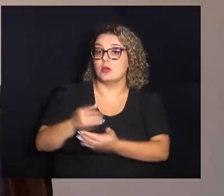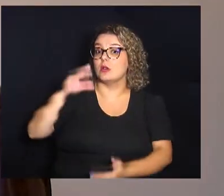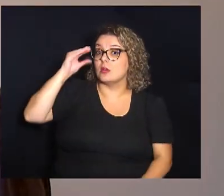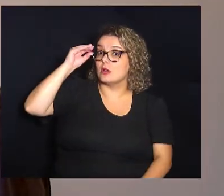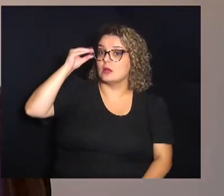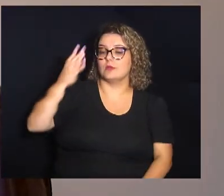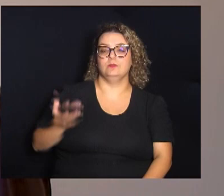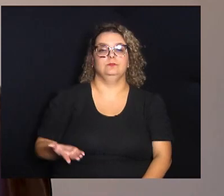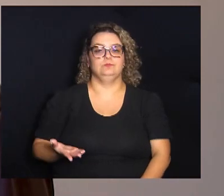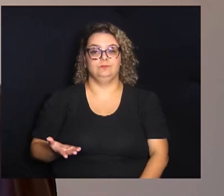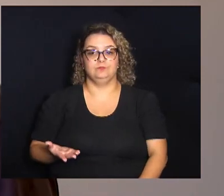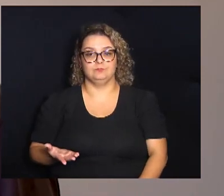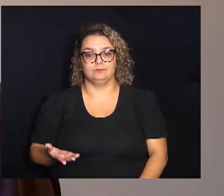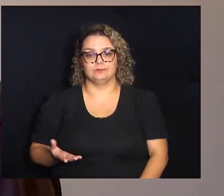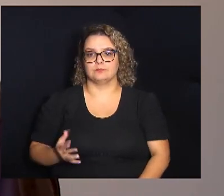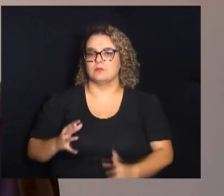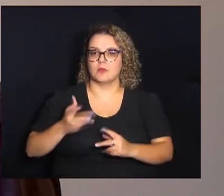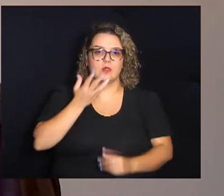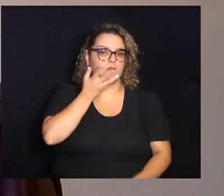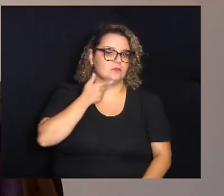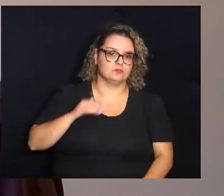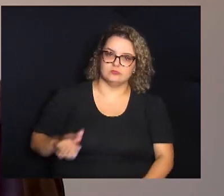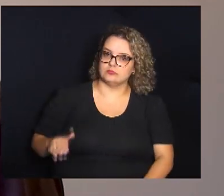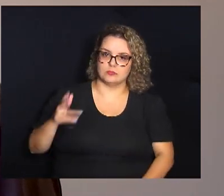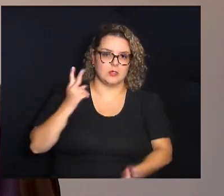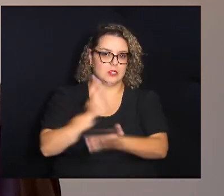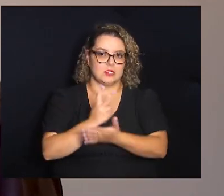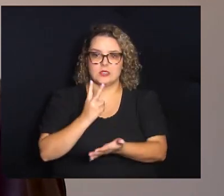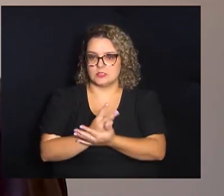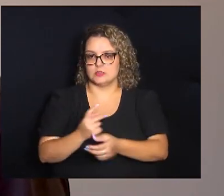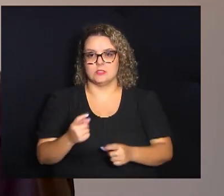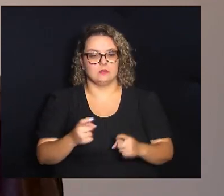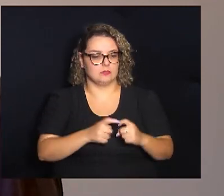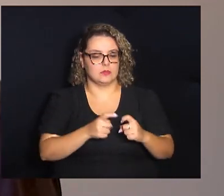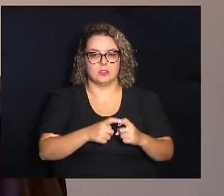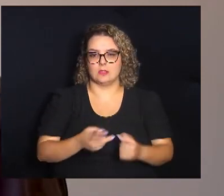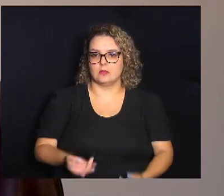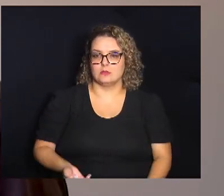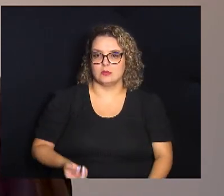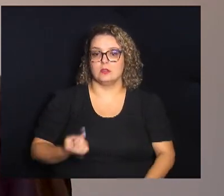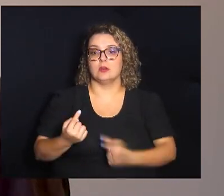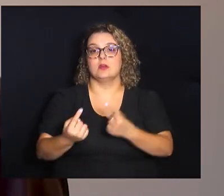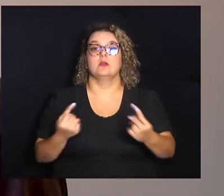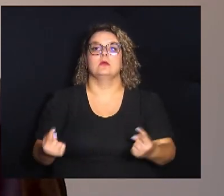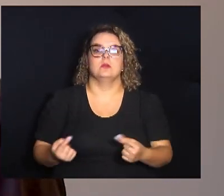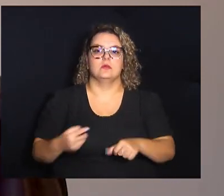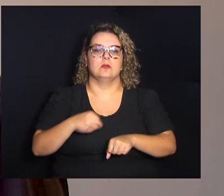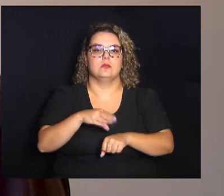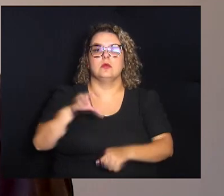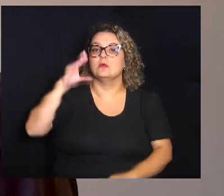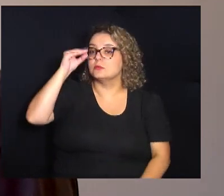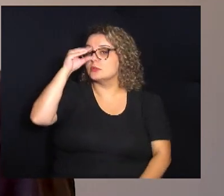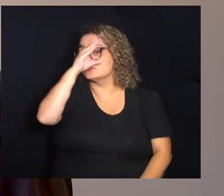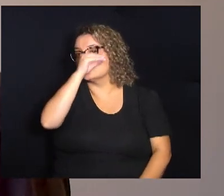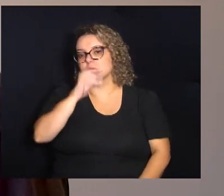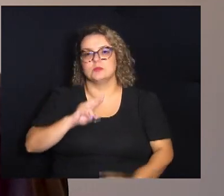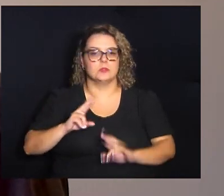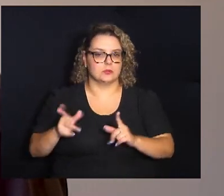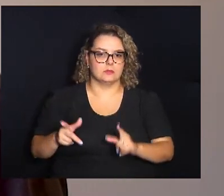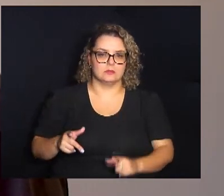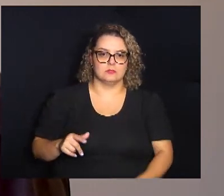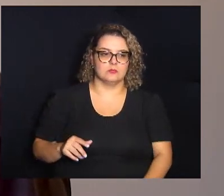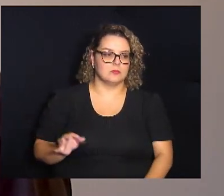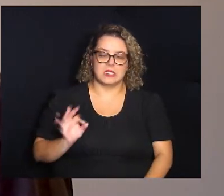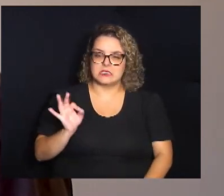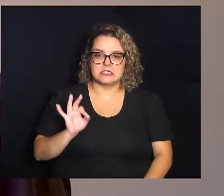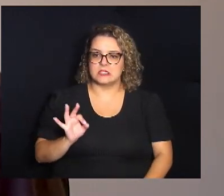própria. Durante toda a minha infância, a gente sempre recorreu aos médicos e cada um receitava um colírio diferente, mas nenhum trazia